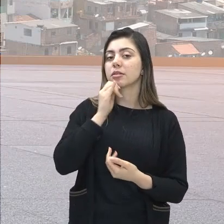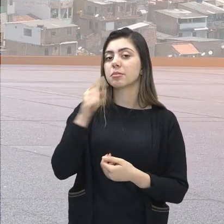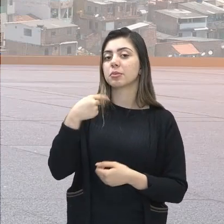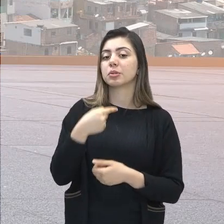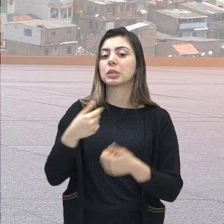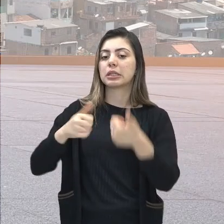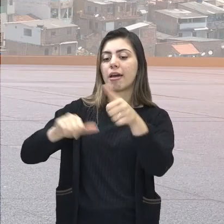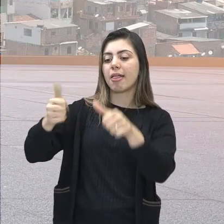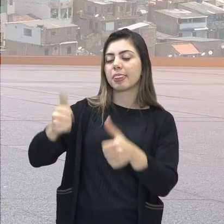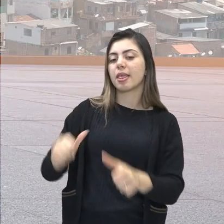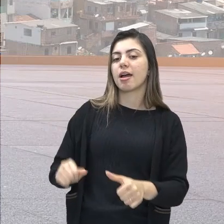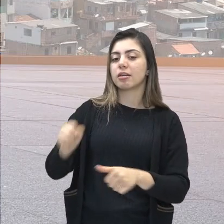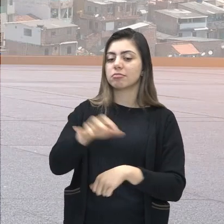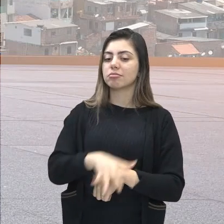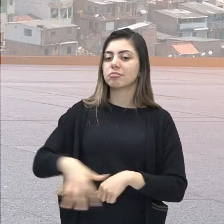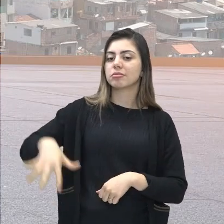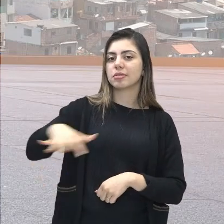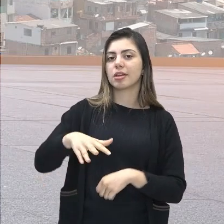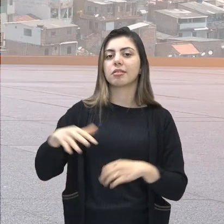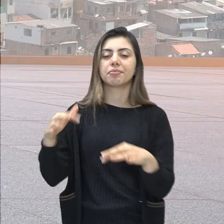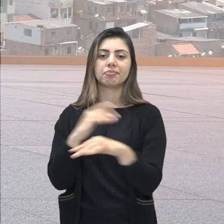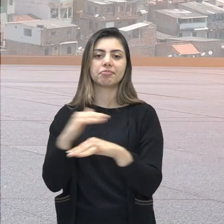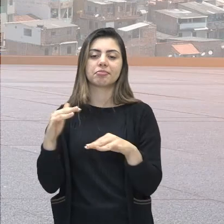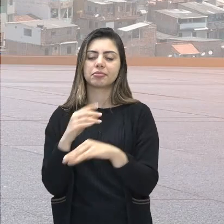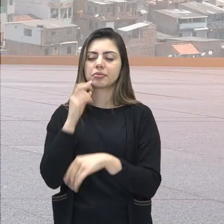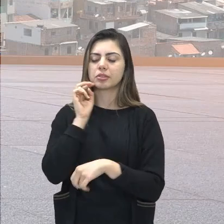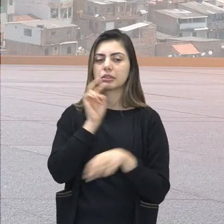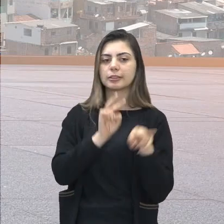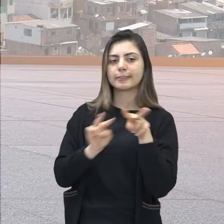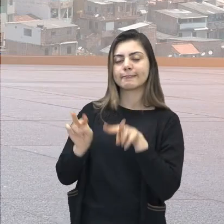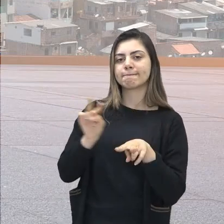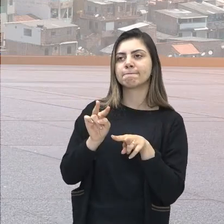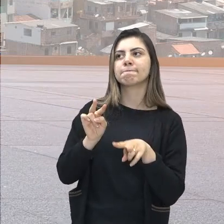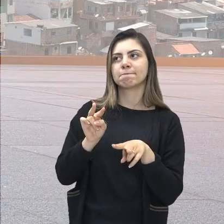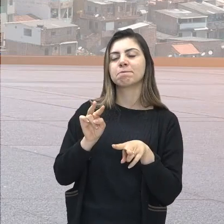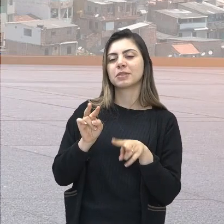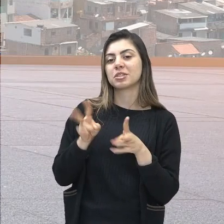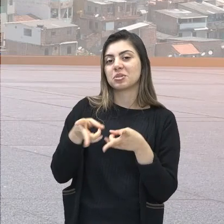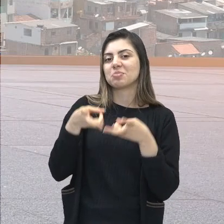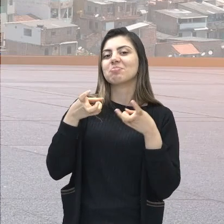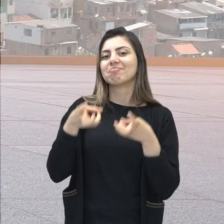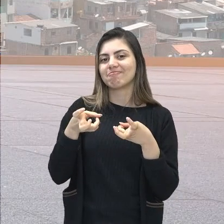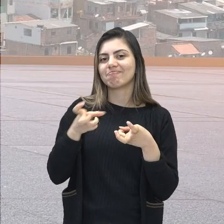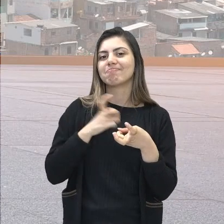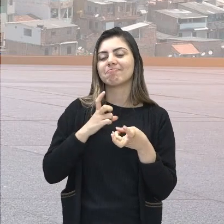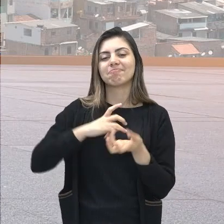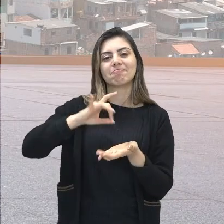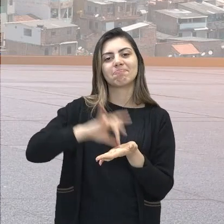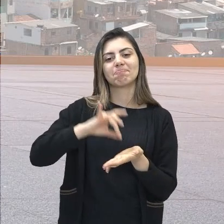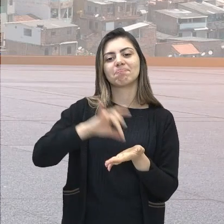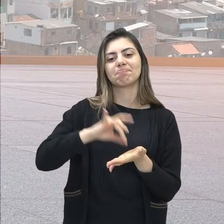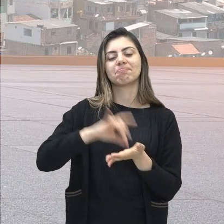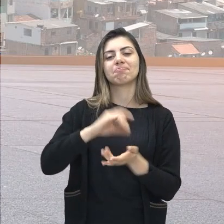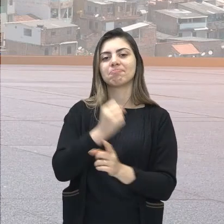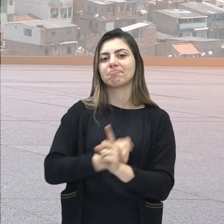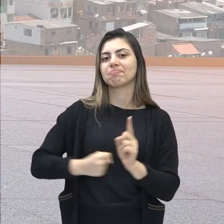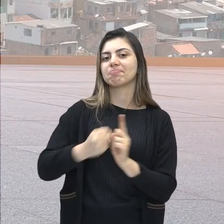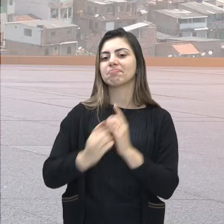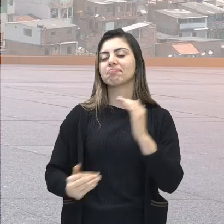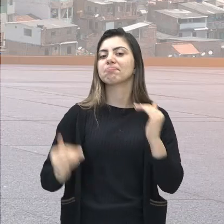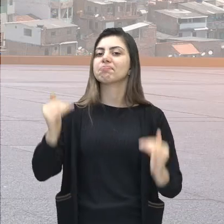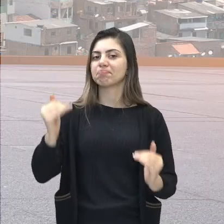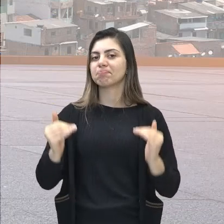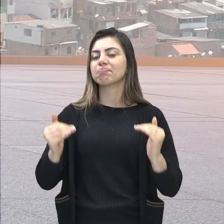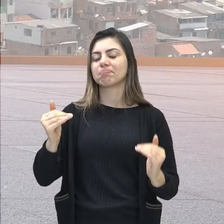do espaço urbano das nossas cidades, que deixam muito evidente, deixam ali materializadas essas